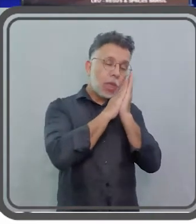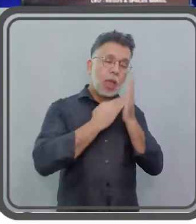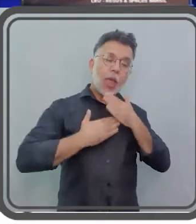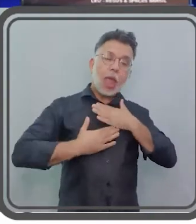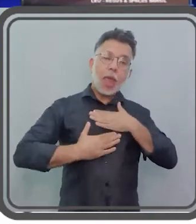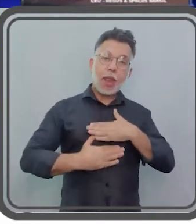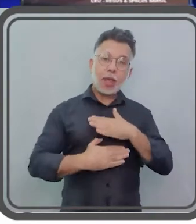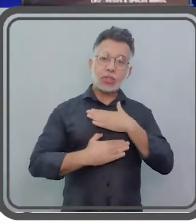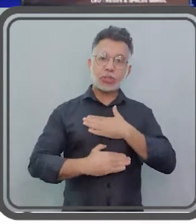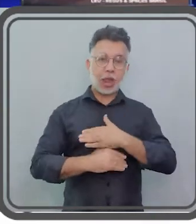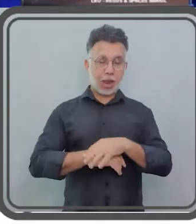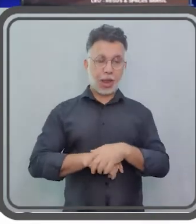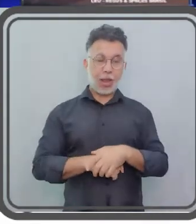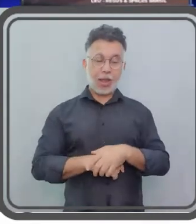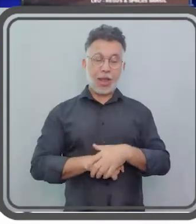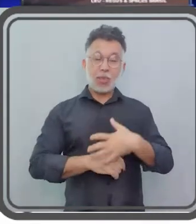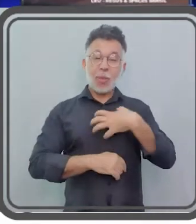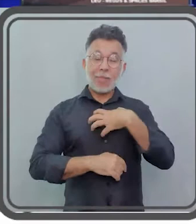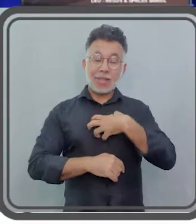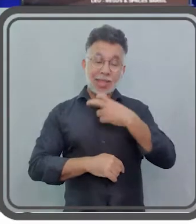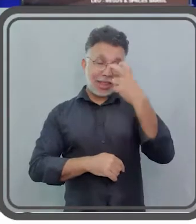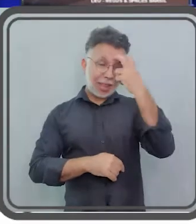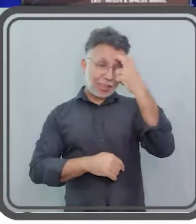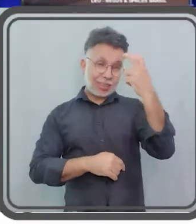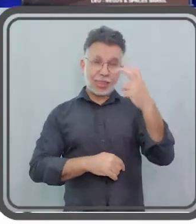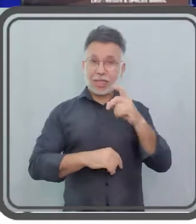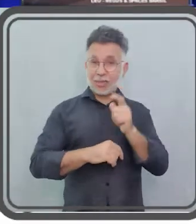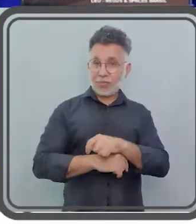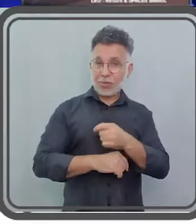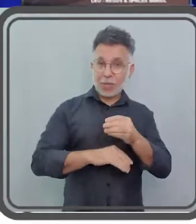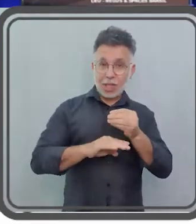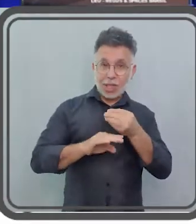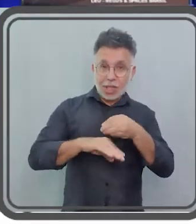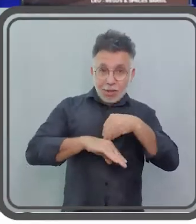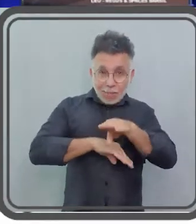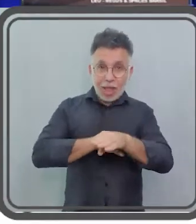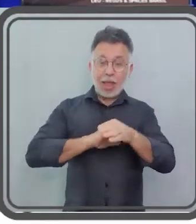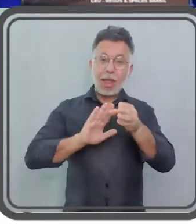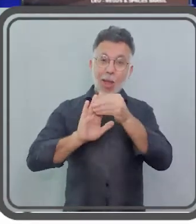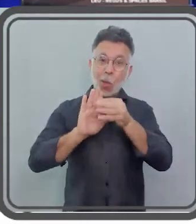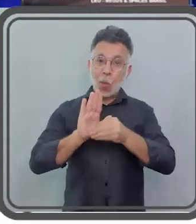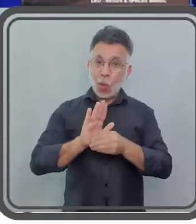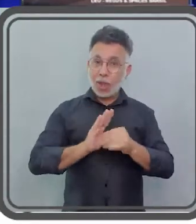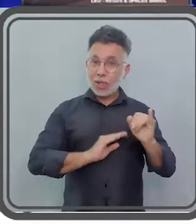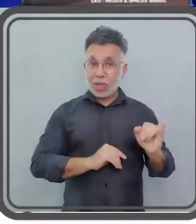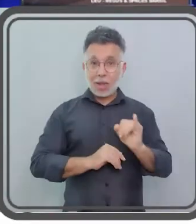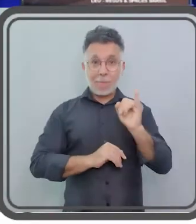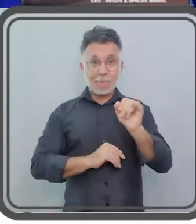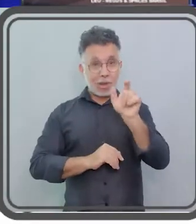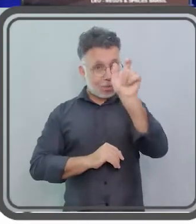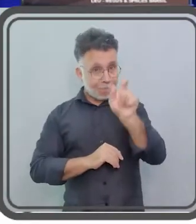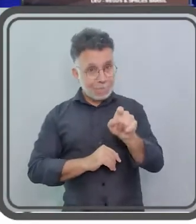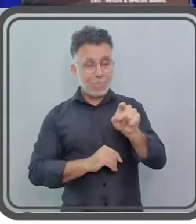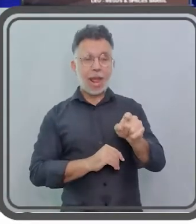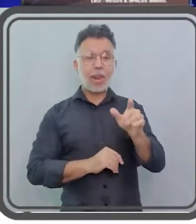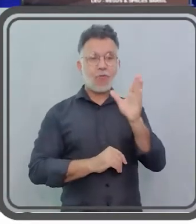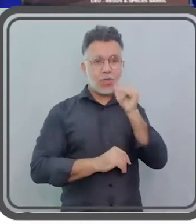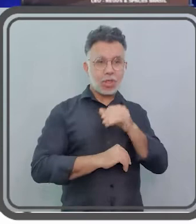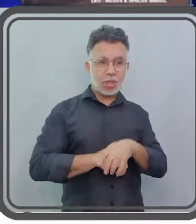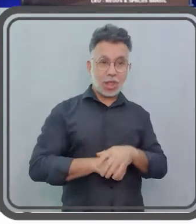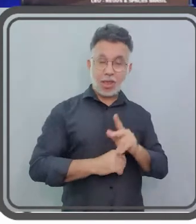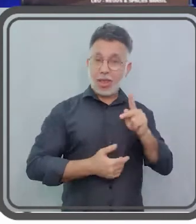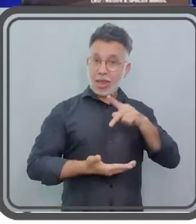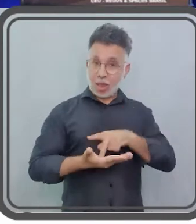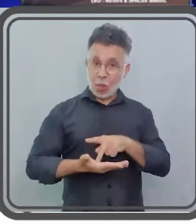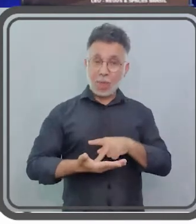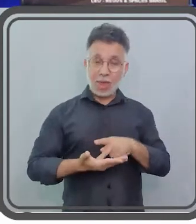maneira inteligente, vamos trazendo conteúdo que seja de valor para o funcionário. E realmente os